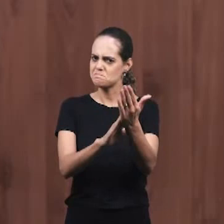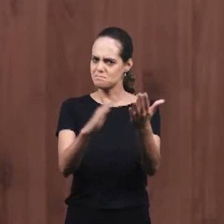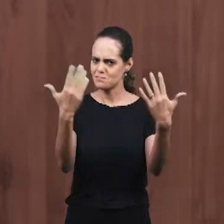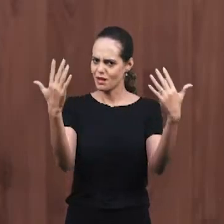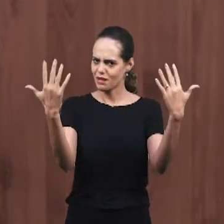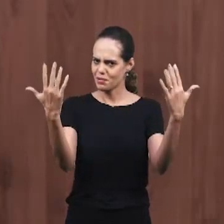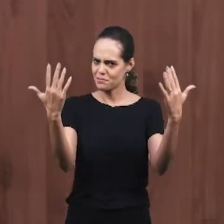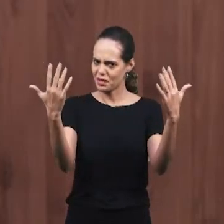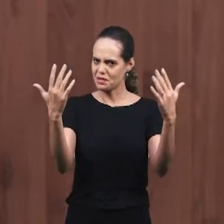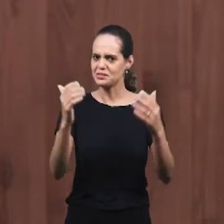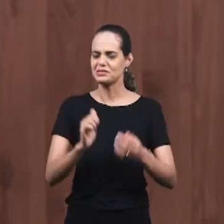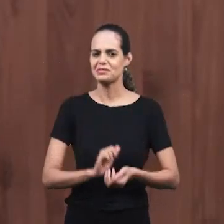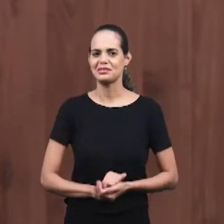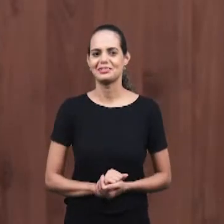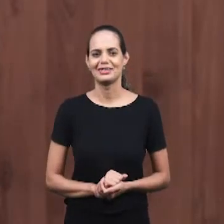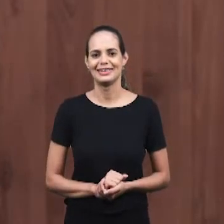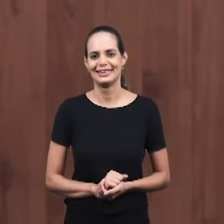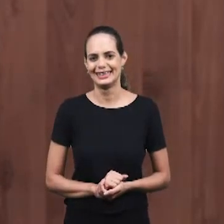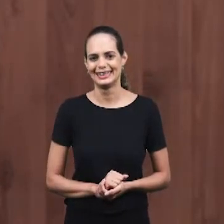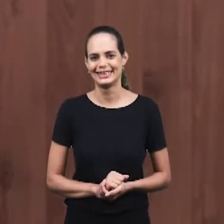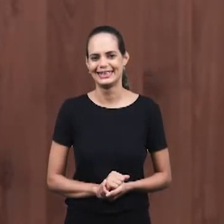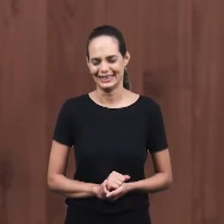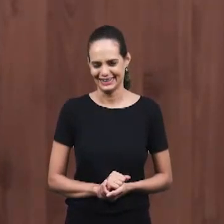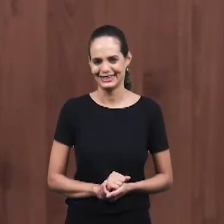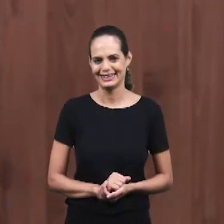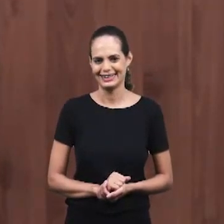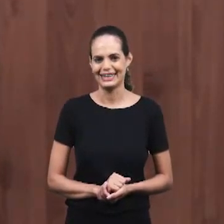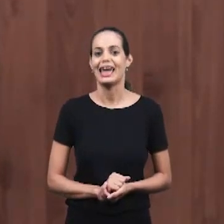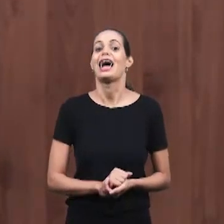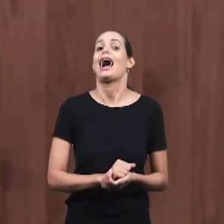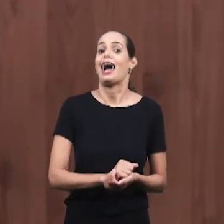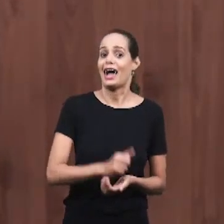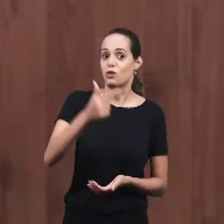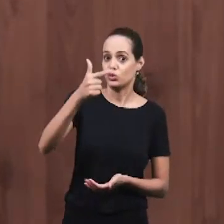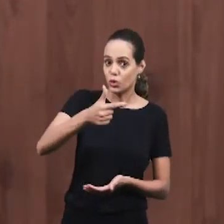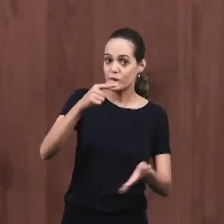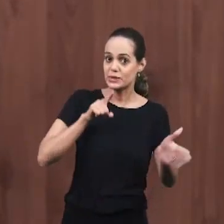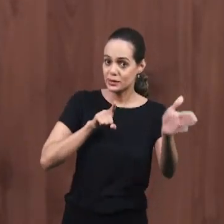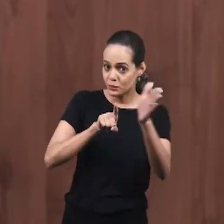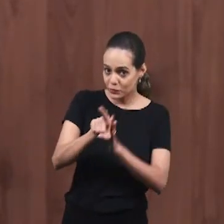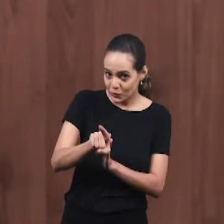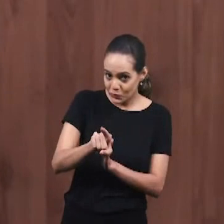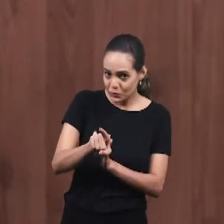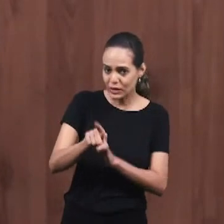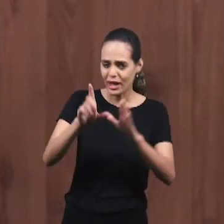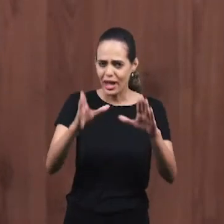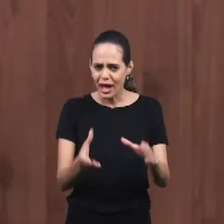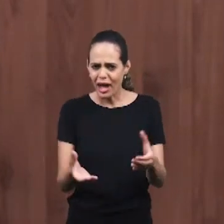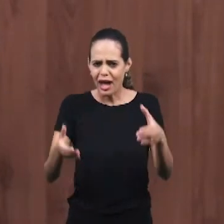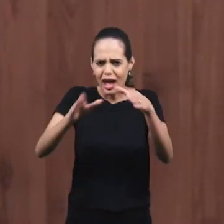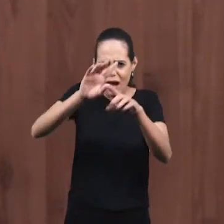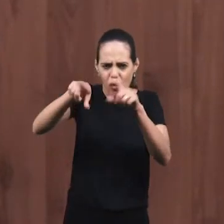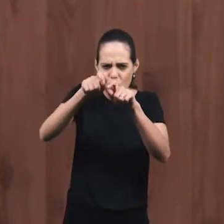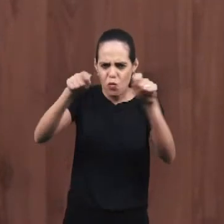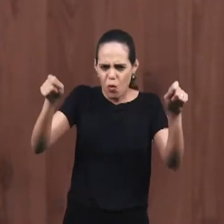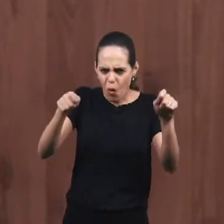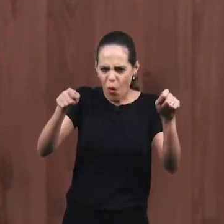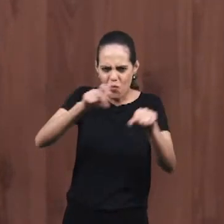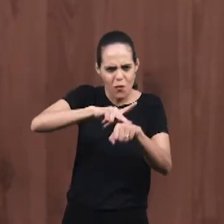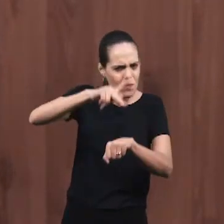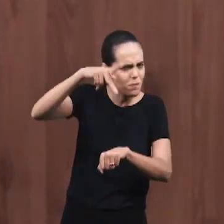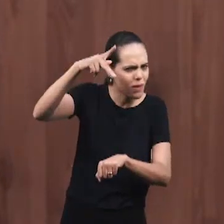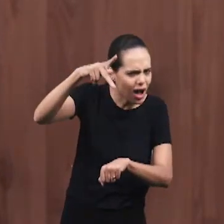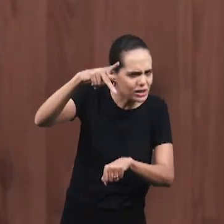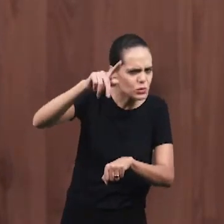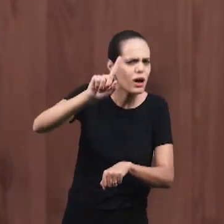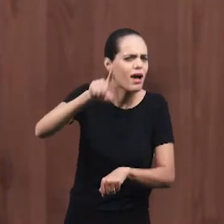nossos irmãos. Os irmãos puderam perceber, especialmente a pergunta número 2 sobre ovo da Páscoa, né? As crianças tiveram